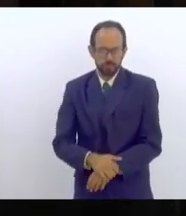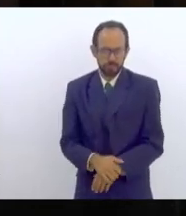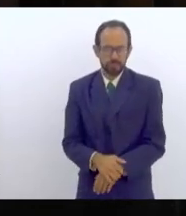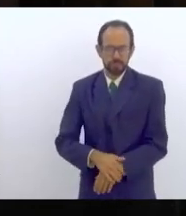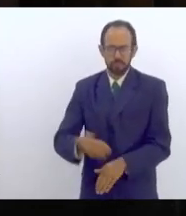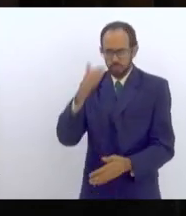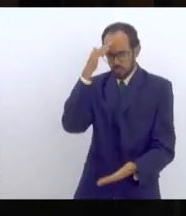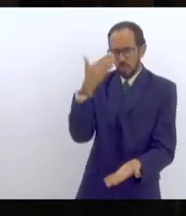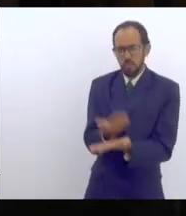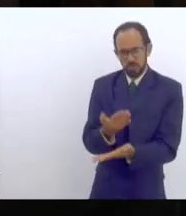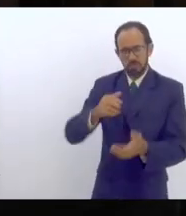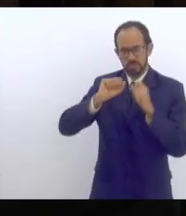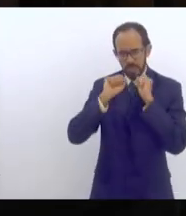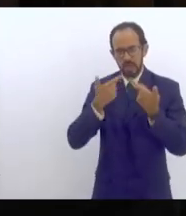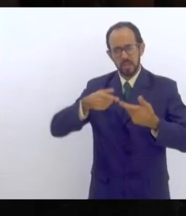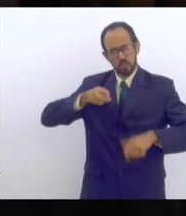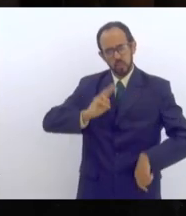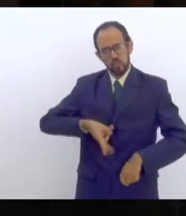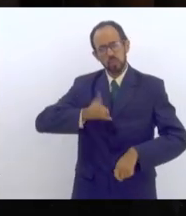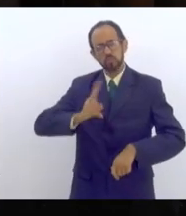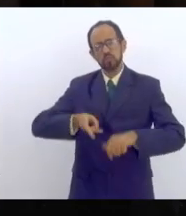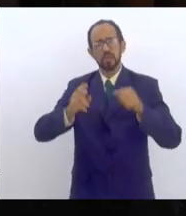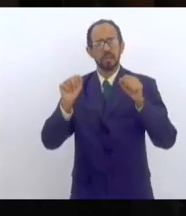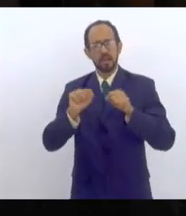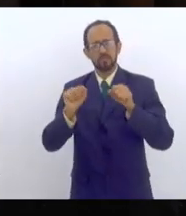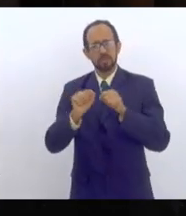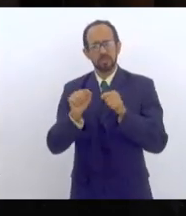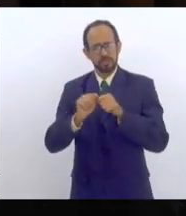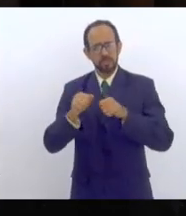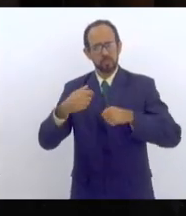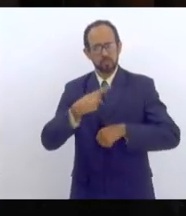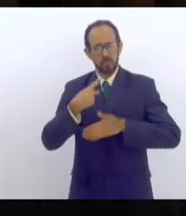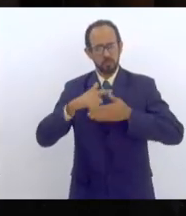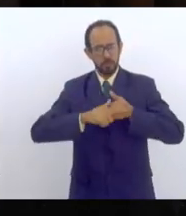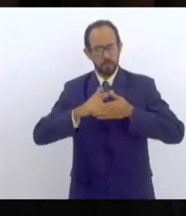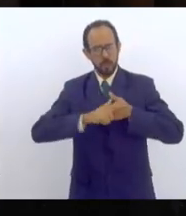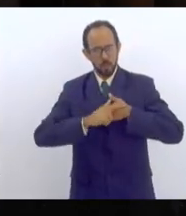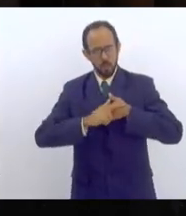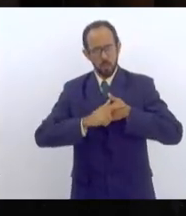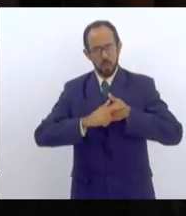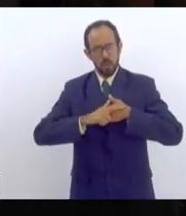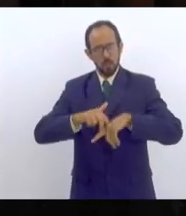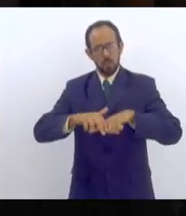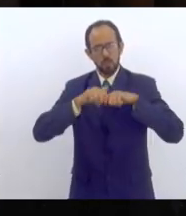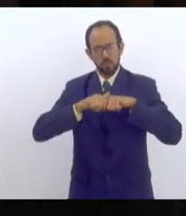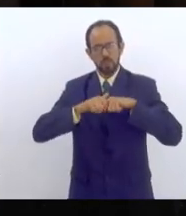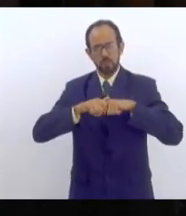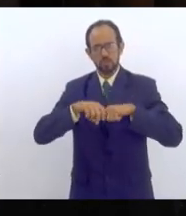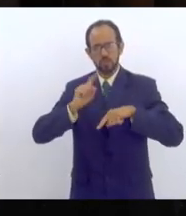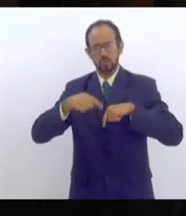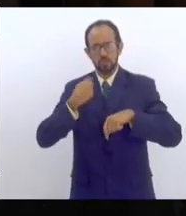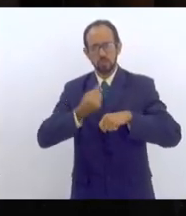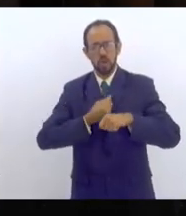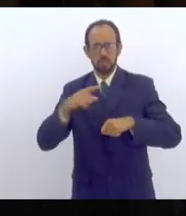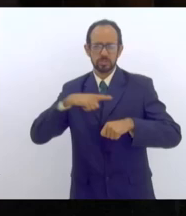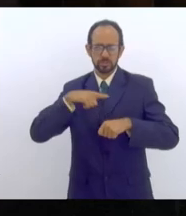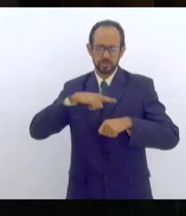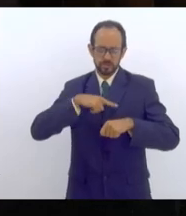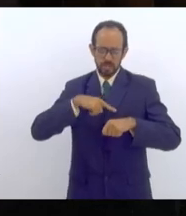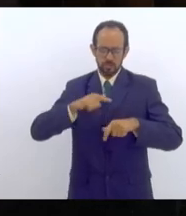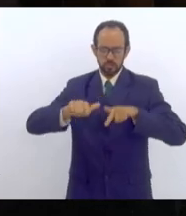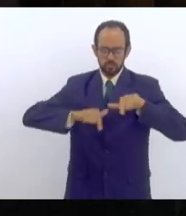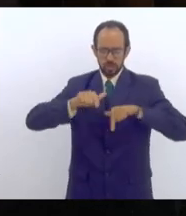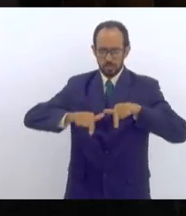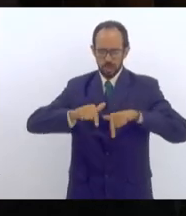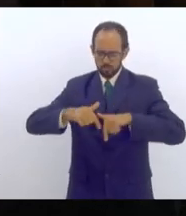Confiamos que a Assembleia continuará desempenhando essa missão. Para isso, reafirmamos a nossa melhor disposição em trabalhar em